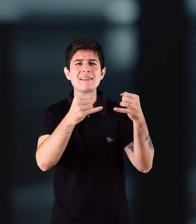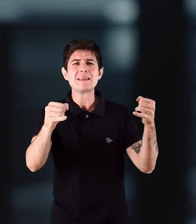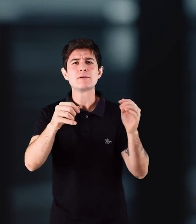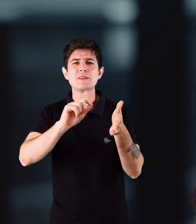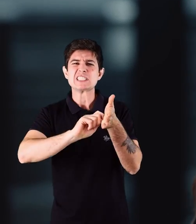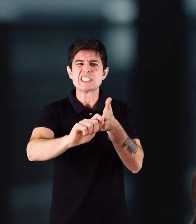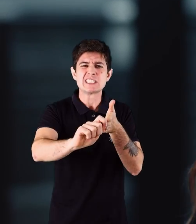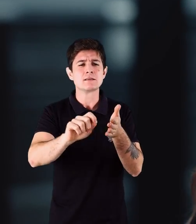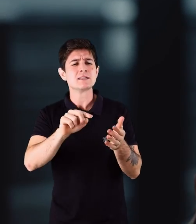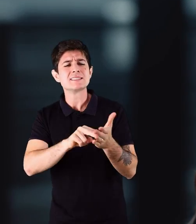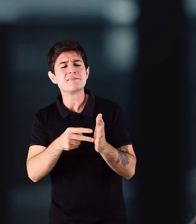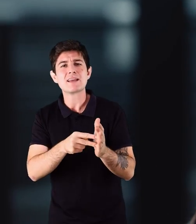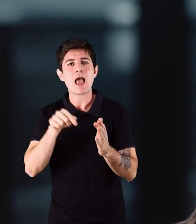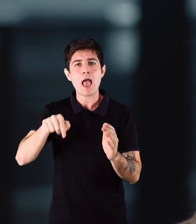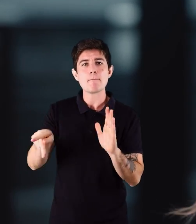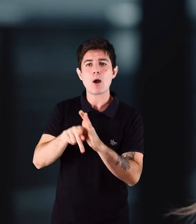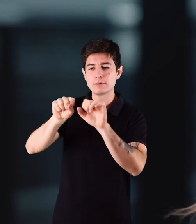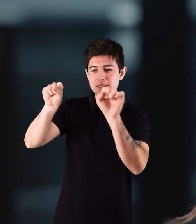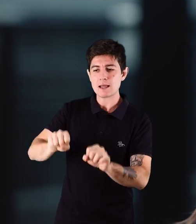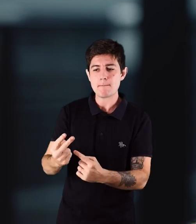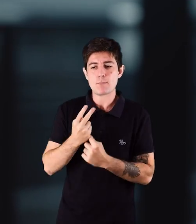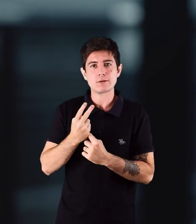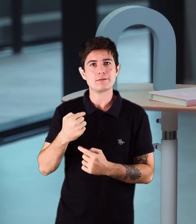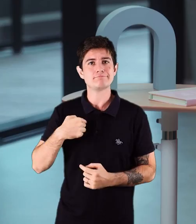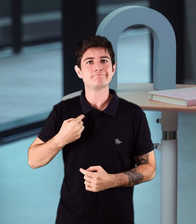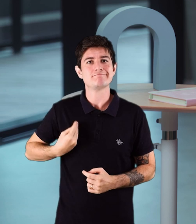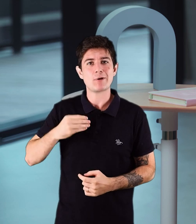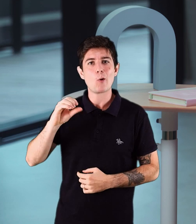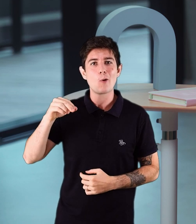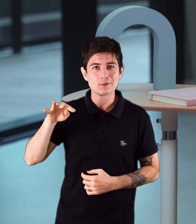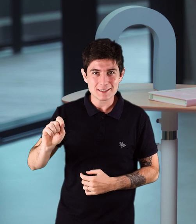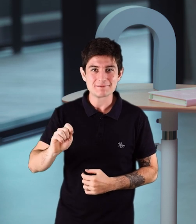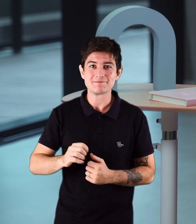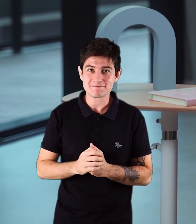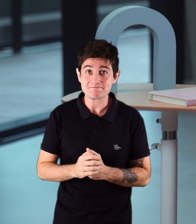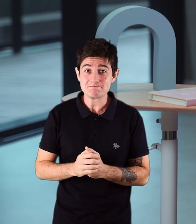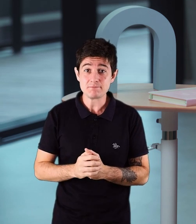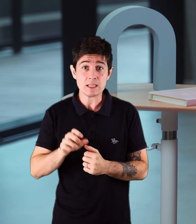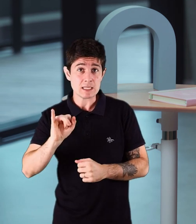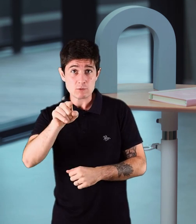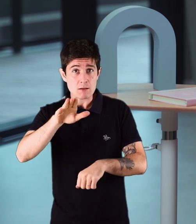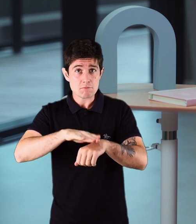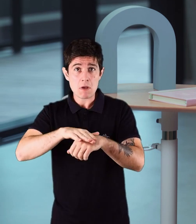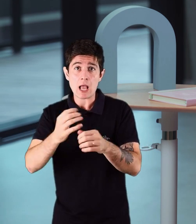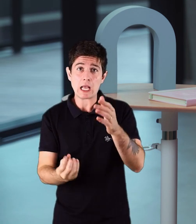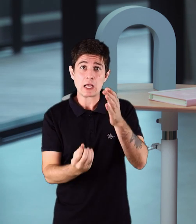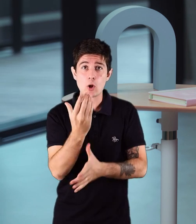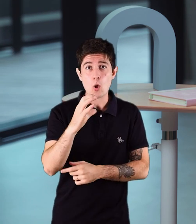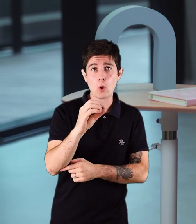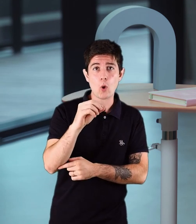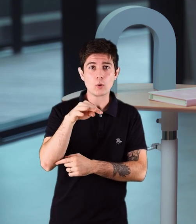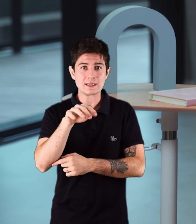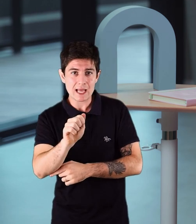são exemplos de como as defesas inteligentes agem quando há comportamentos suspeitos. E esse sistema funciona desde o momento em que você abre a conta, caso